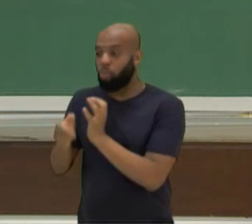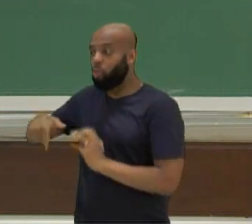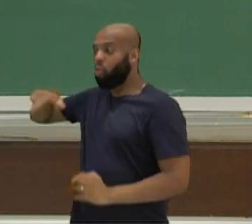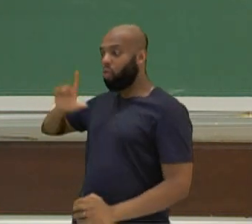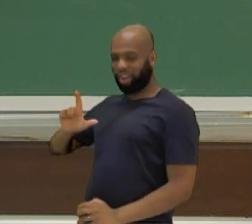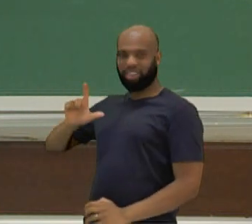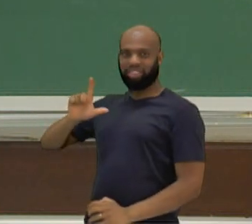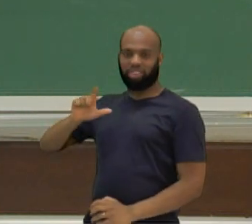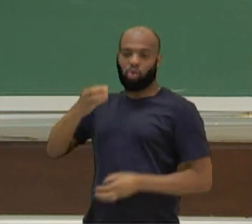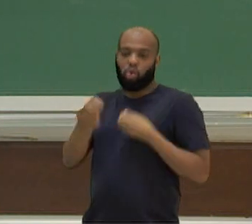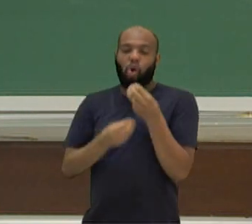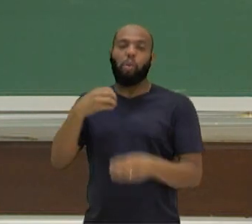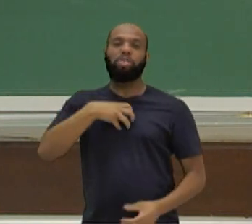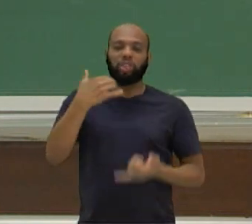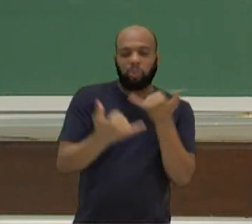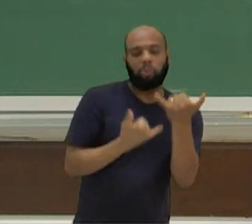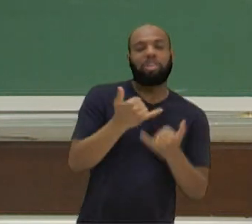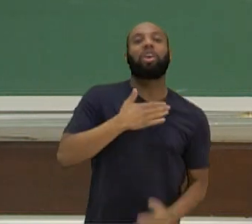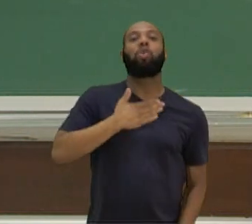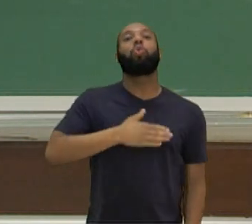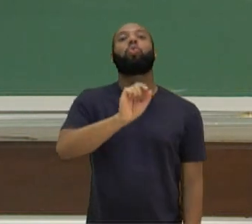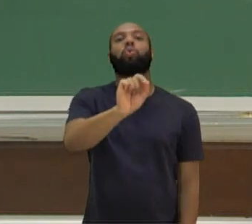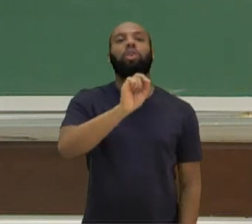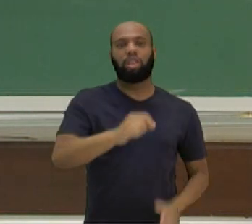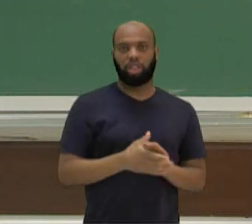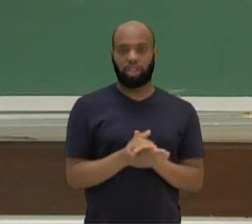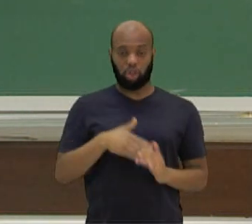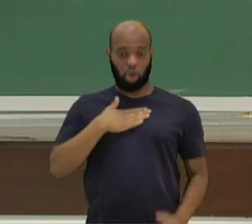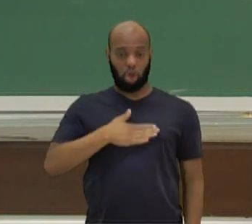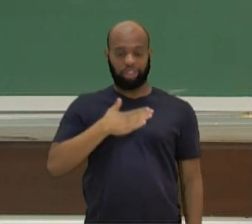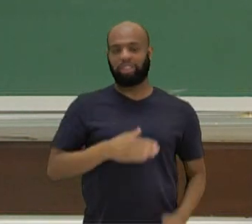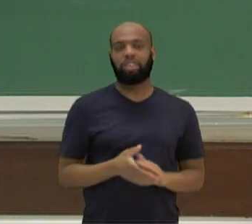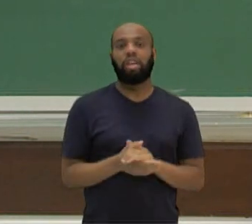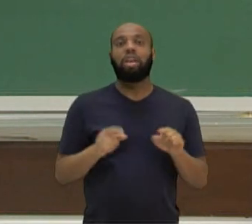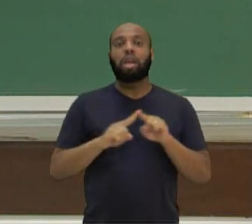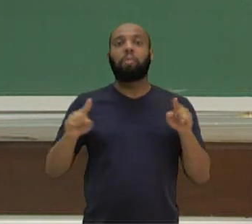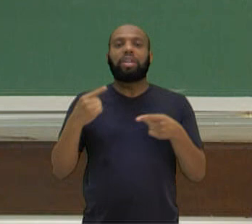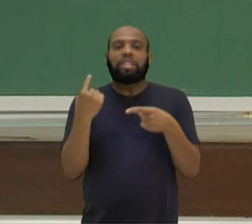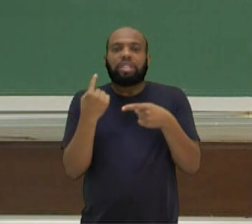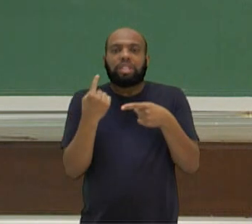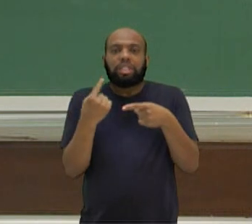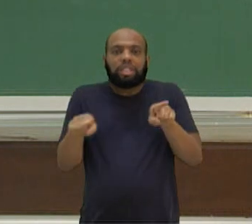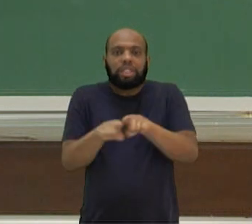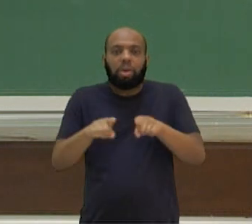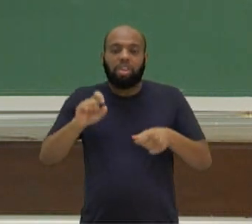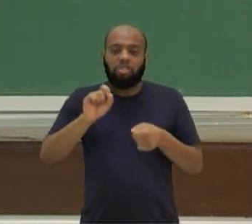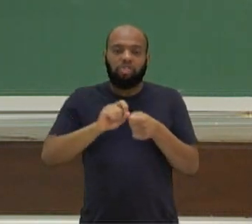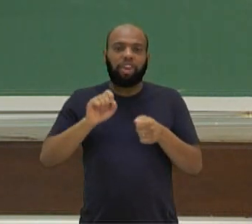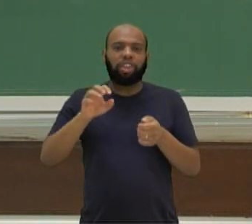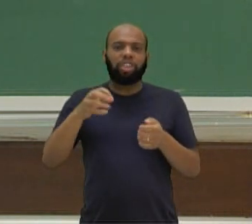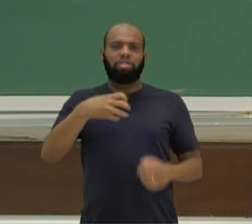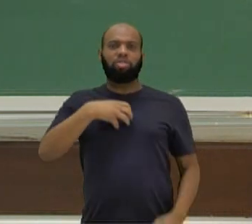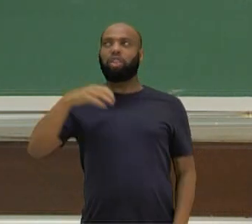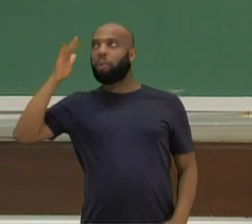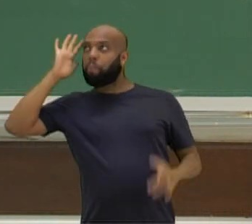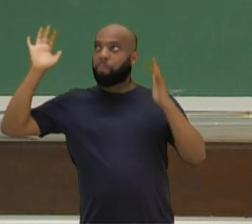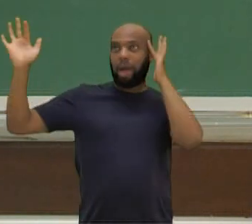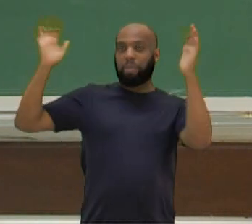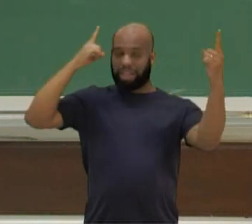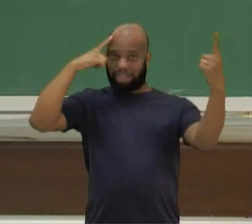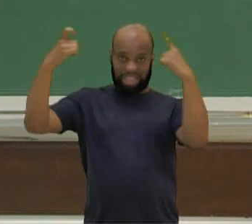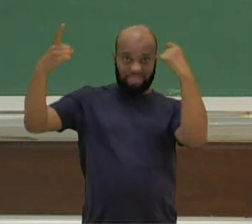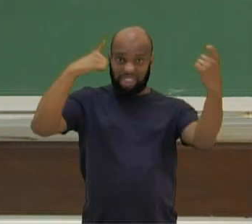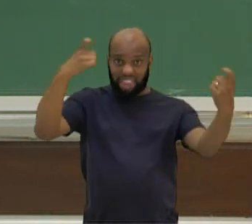lazer, mas ele também faz isso de uma forma ficcional. Ele inventa lá um pai